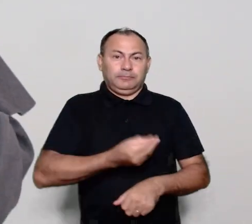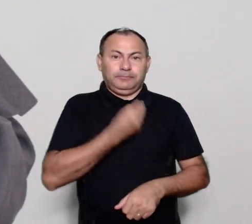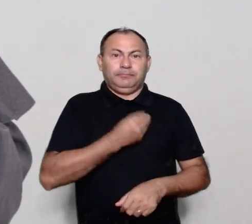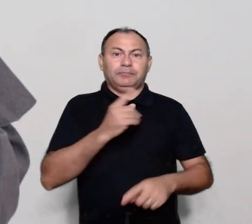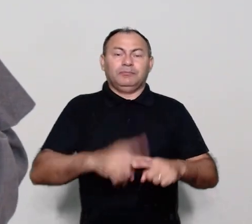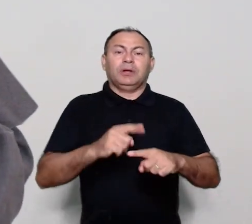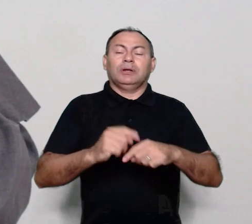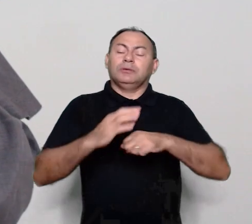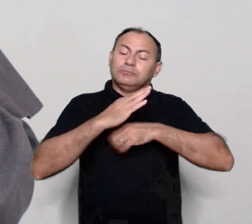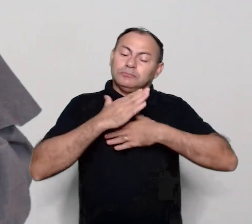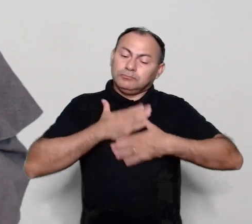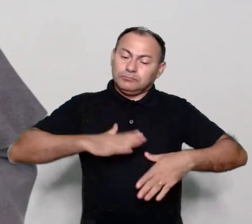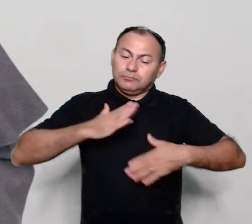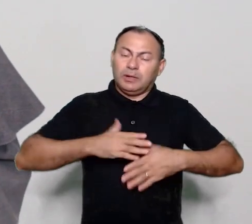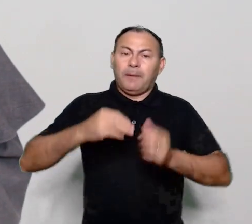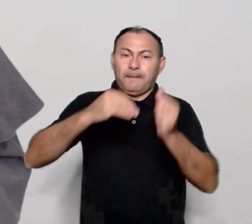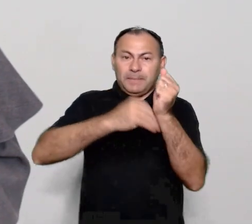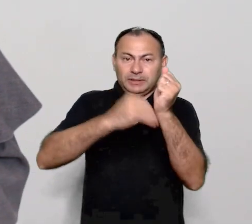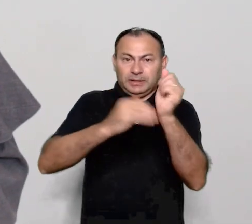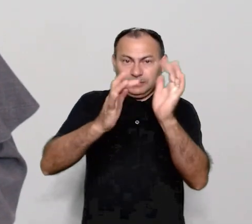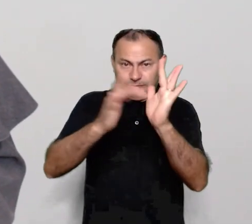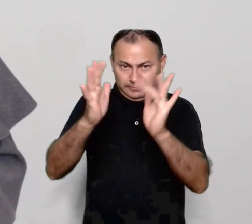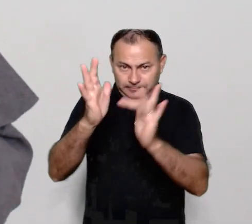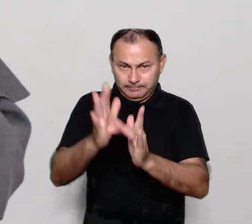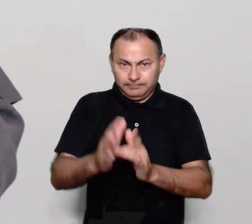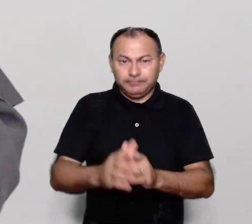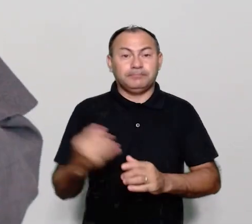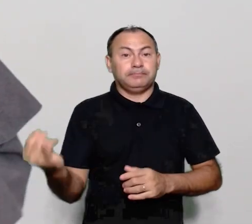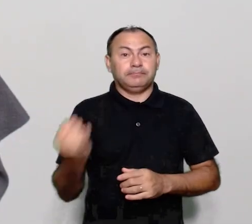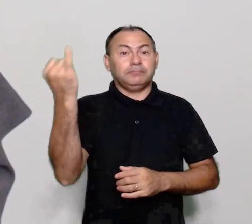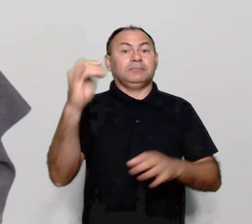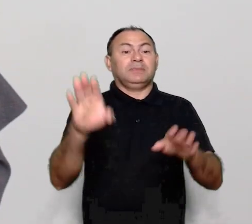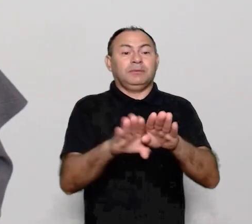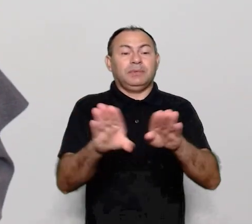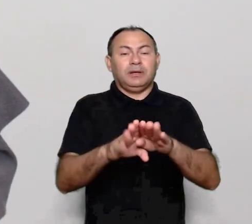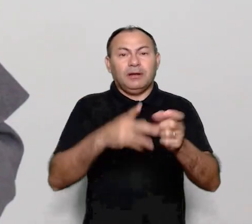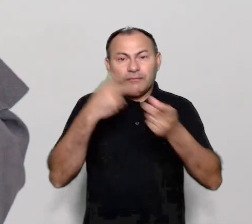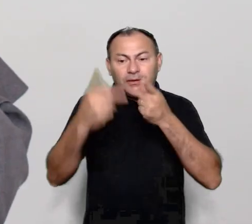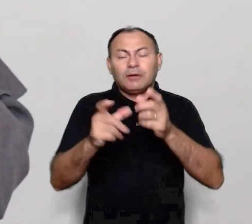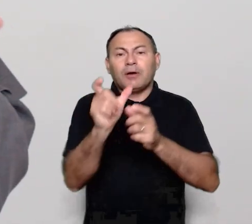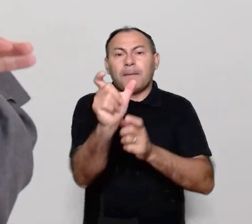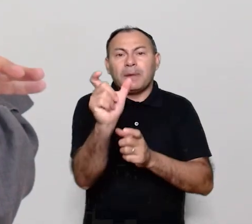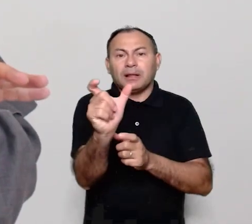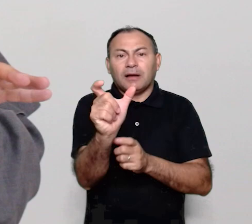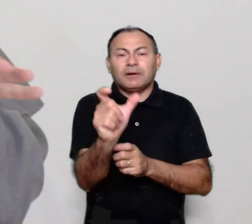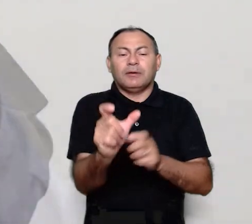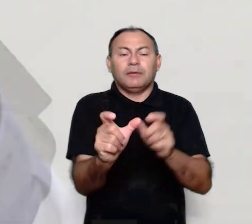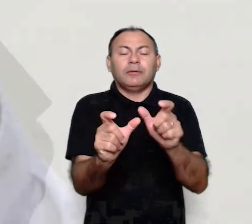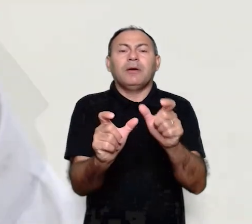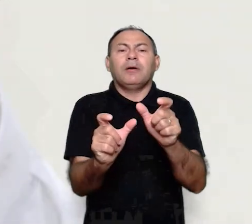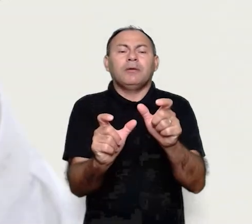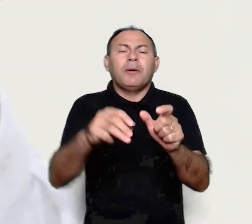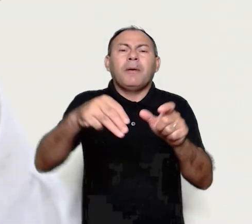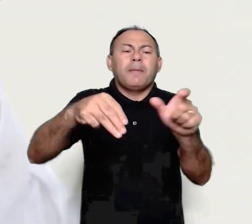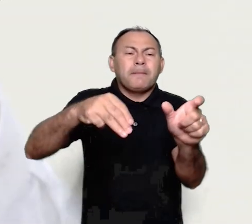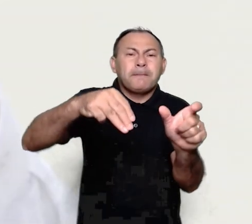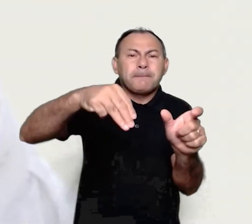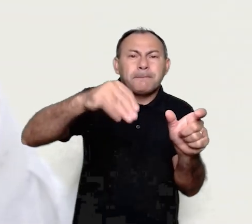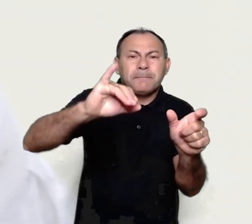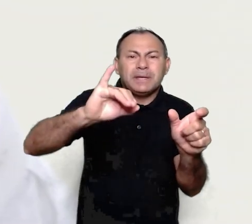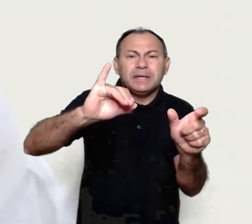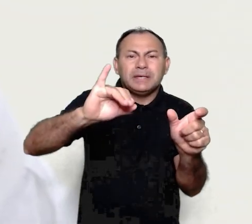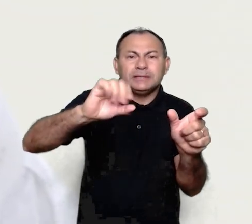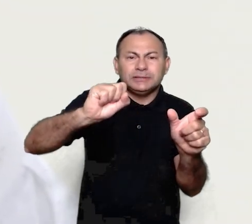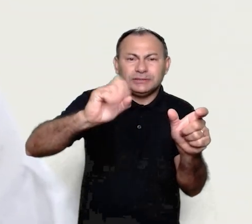porque nos conforma ao mistério de Jesus Cristo. É importante também recordarmos essa palavra, mistério, que parece que é algo